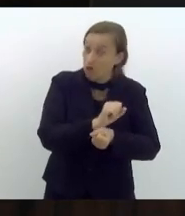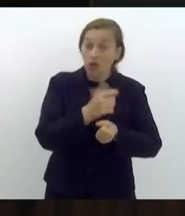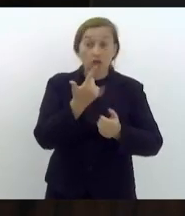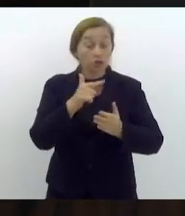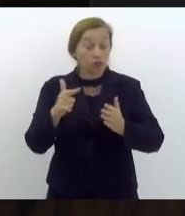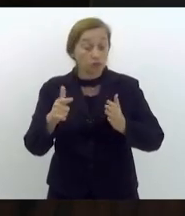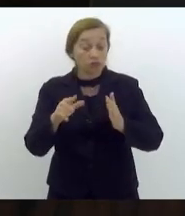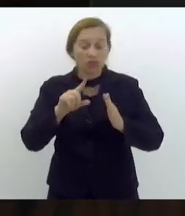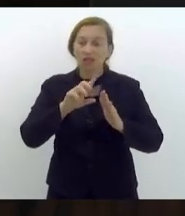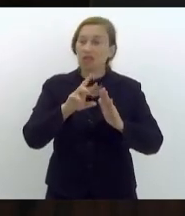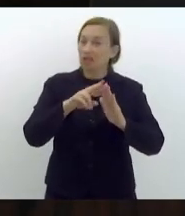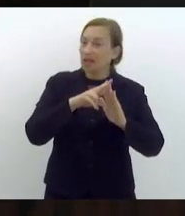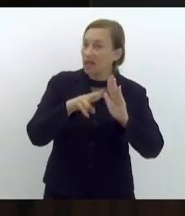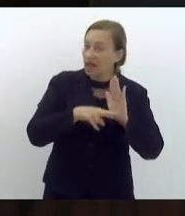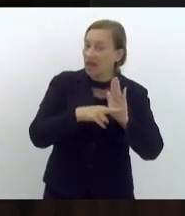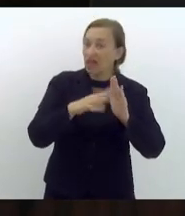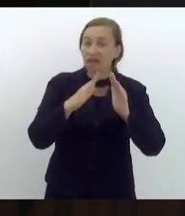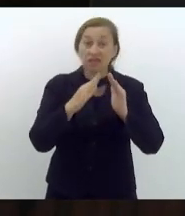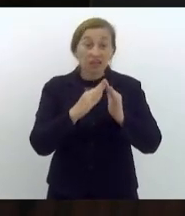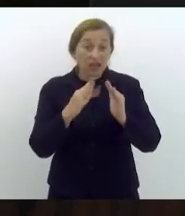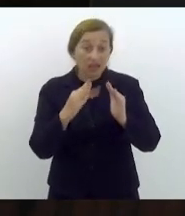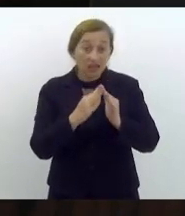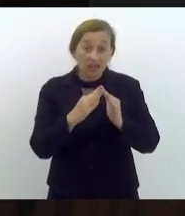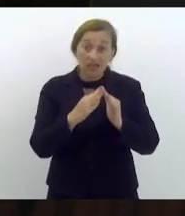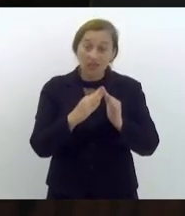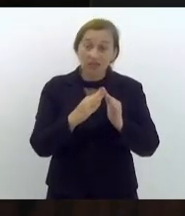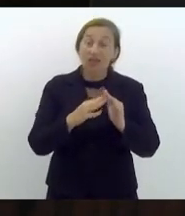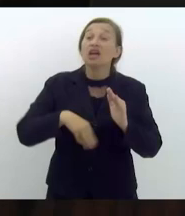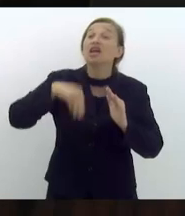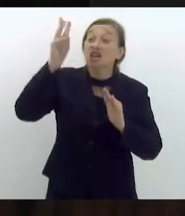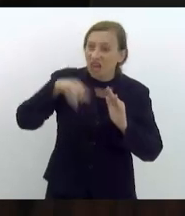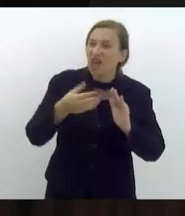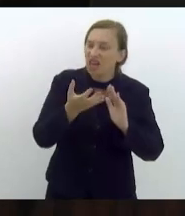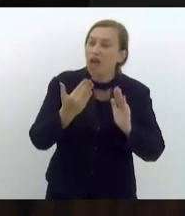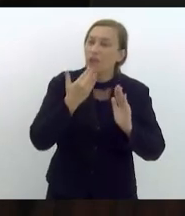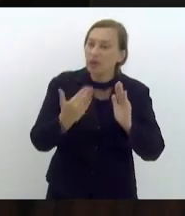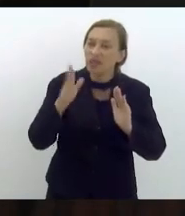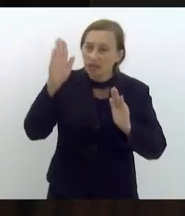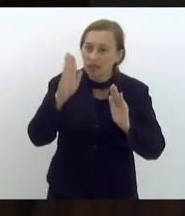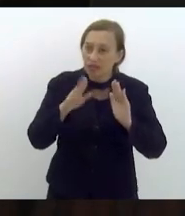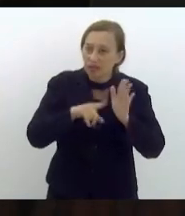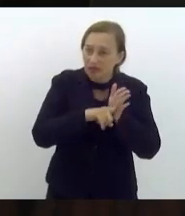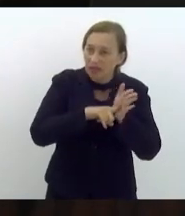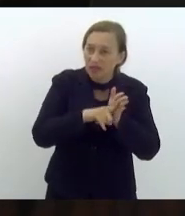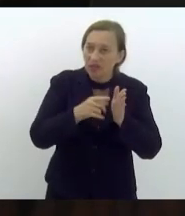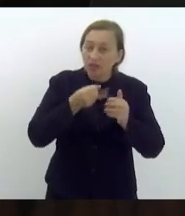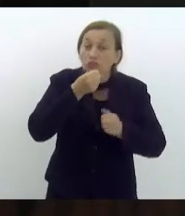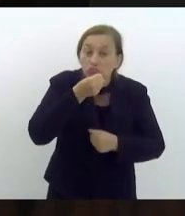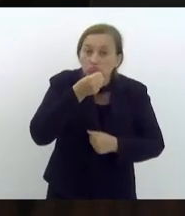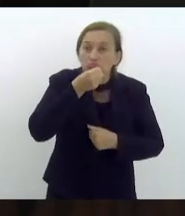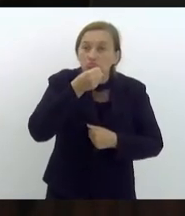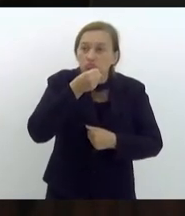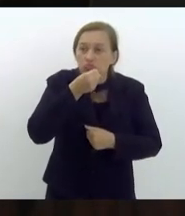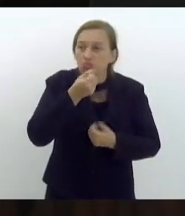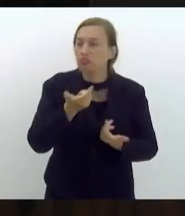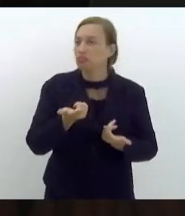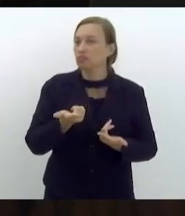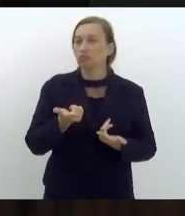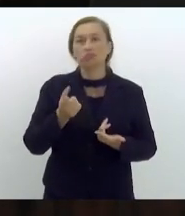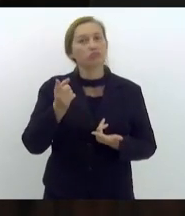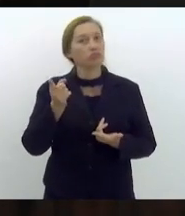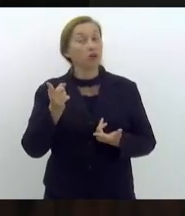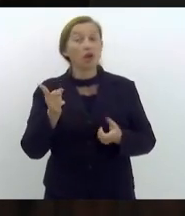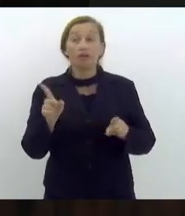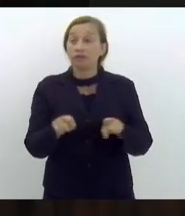está descrito no regimento interno que quem quer pedir verificação tem que ficar perto do microfone também